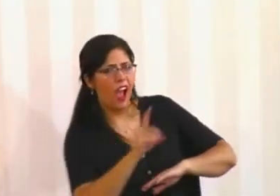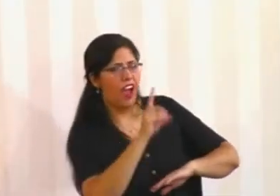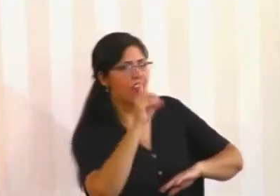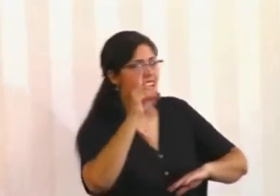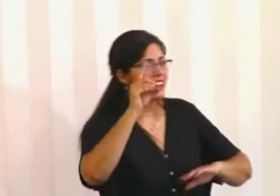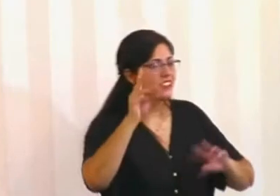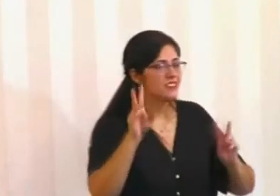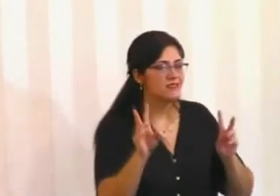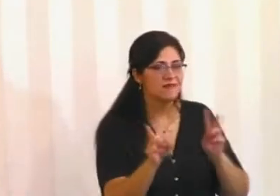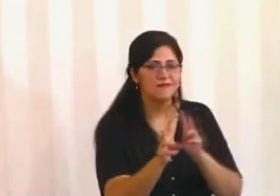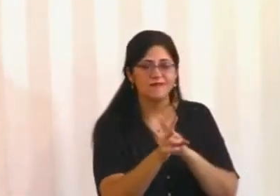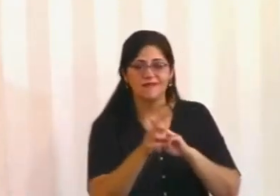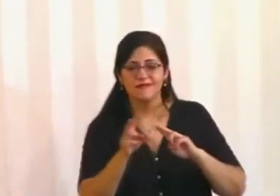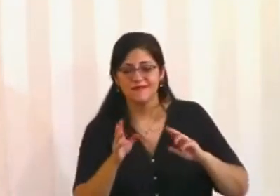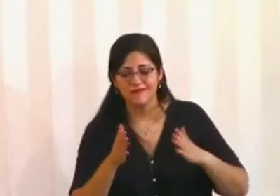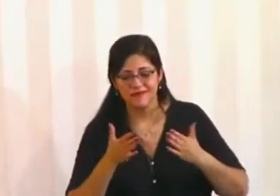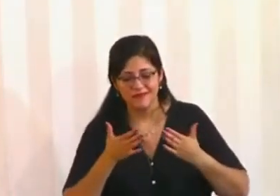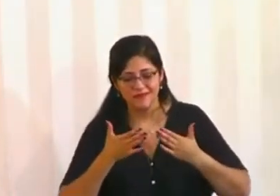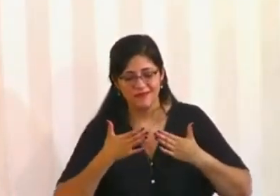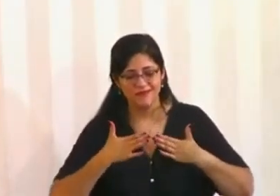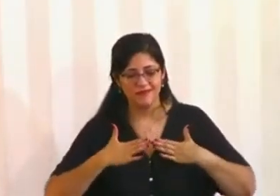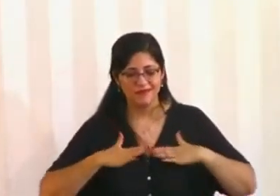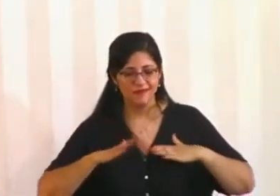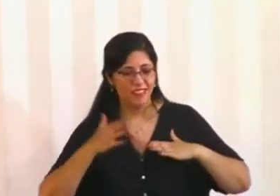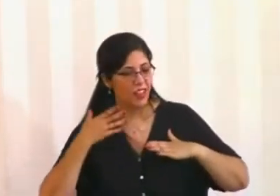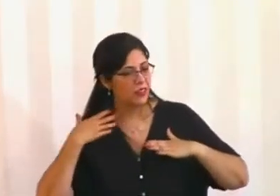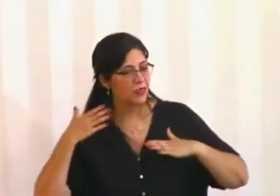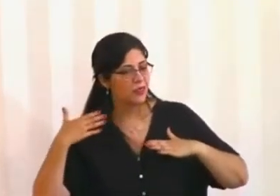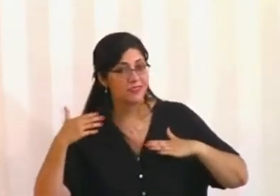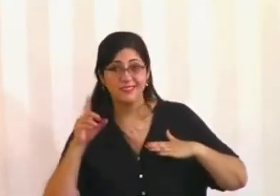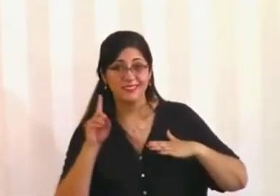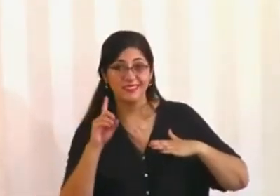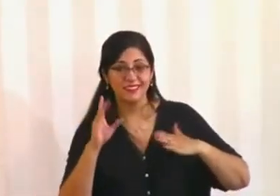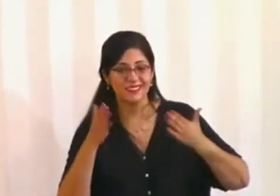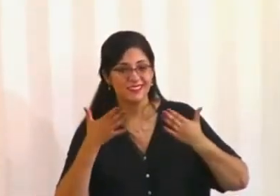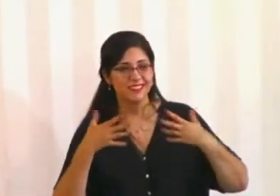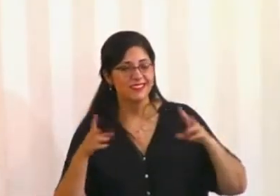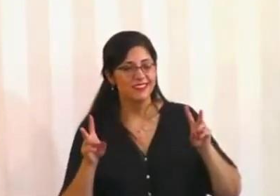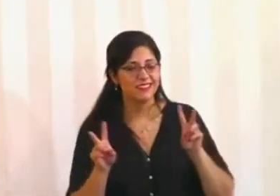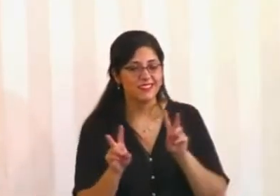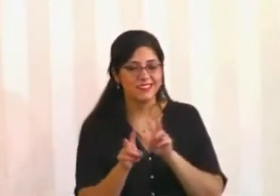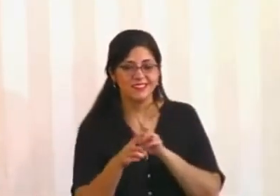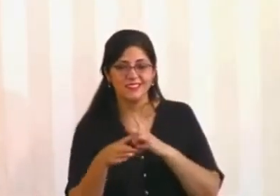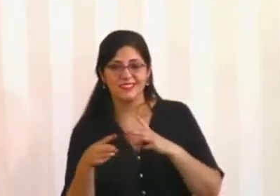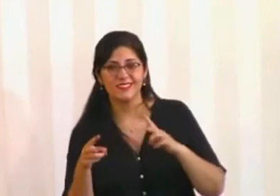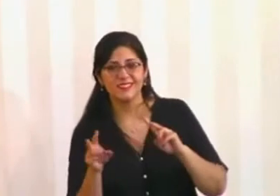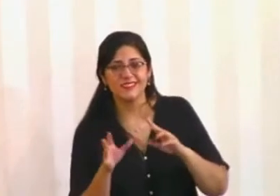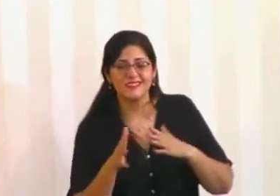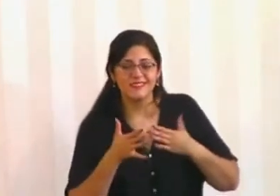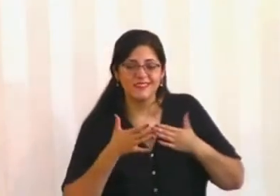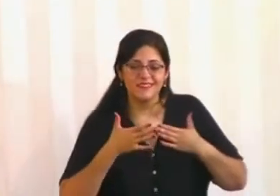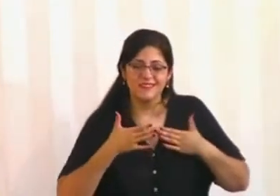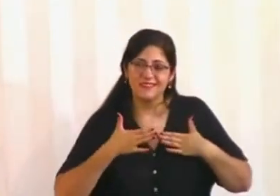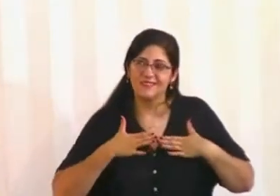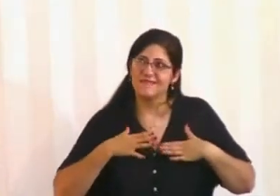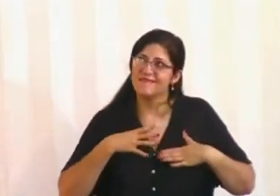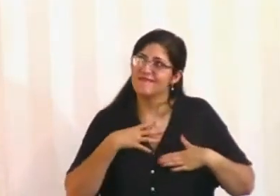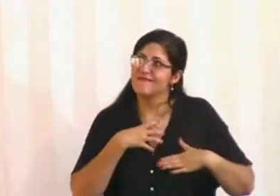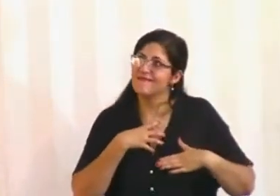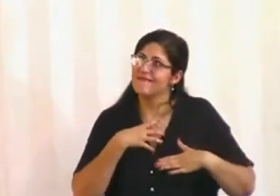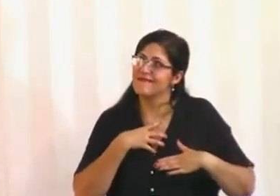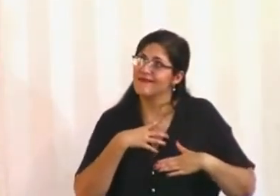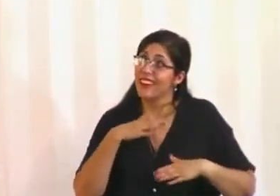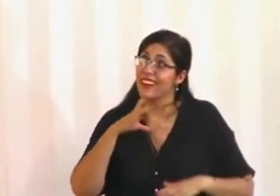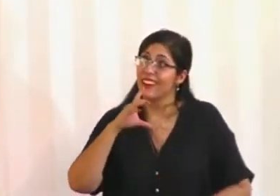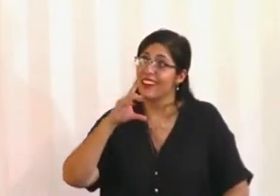que bate no seu rosto, quase não balança os seus cabelos, mas você sente a brisa, você sente uma coisa gostosa, e aí de repente